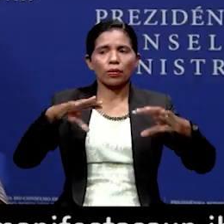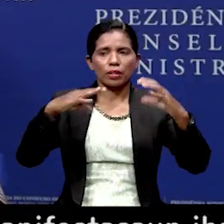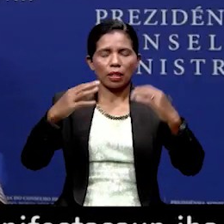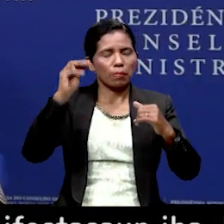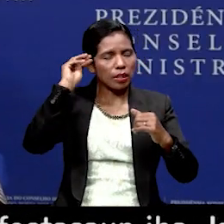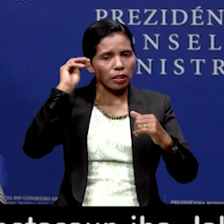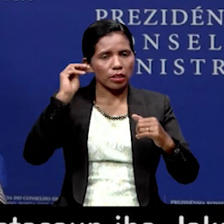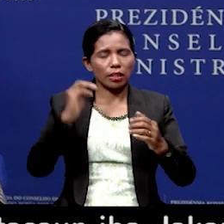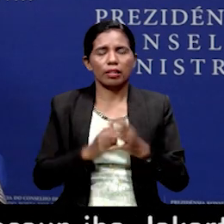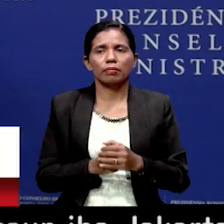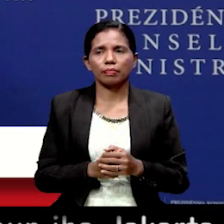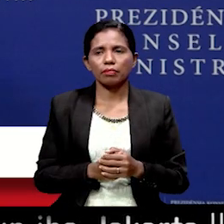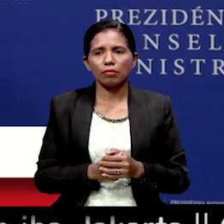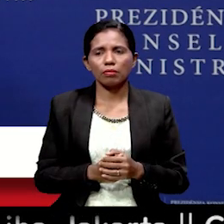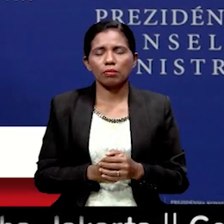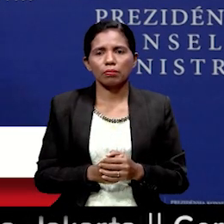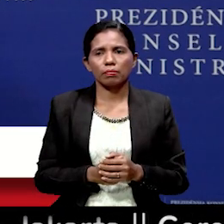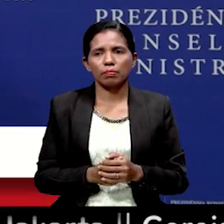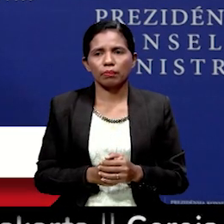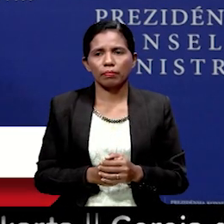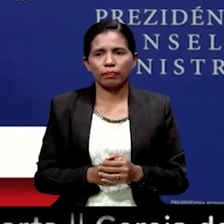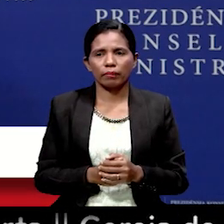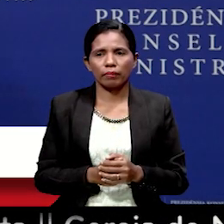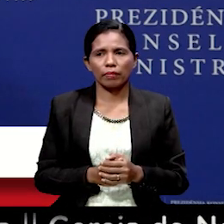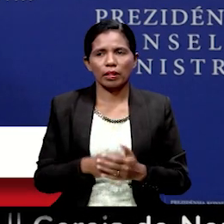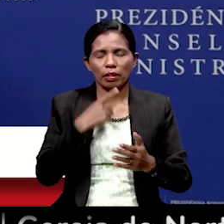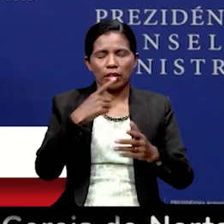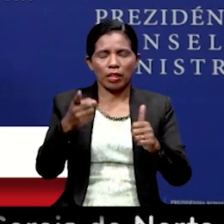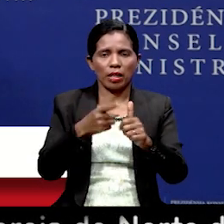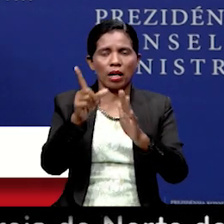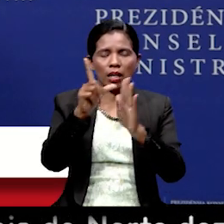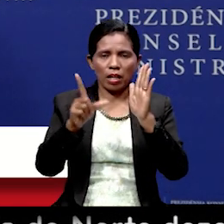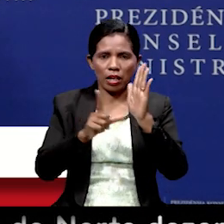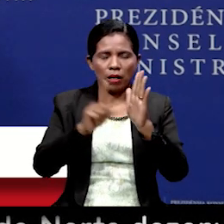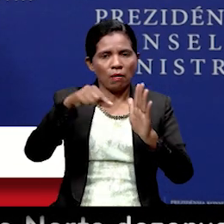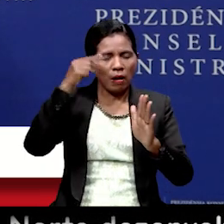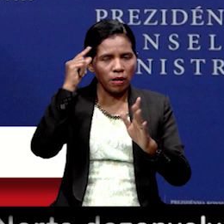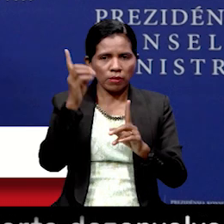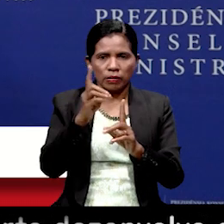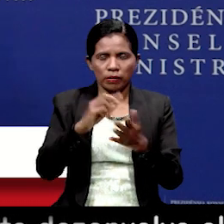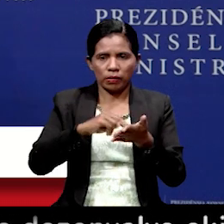único. Ponto maka, assunto maka, alteração de huluk, baia decreto governo número